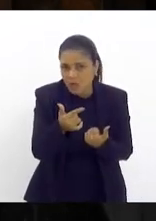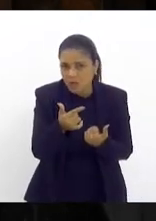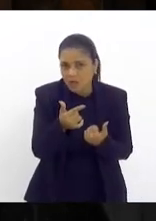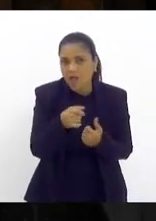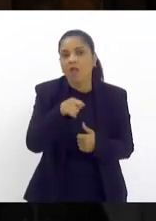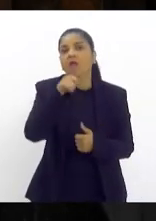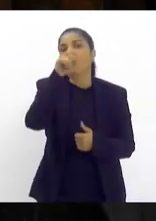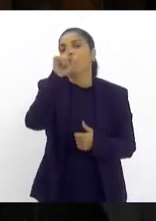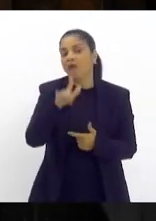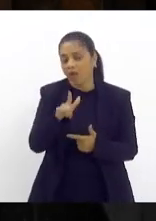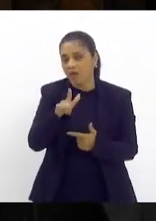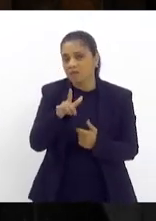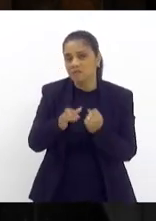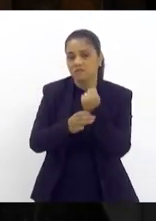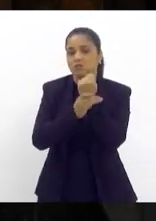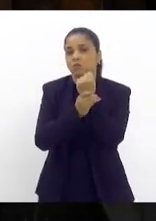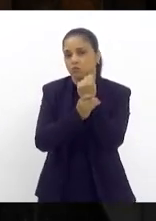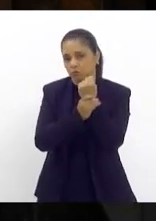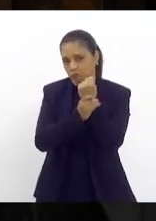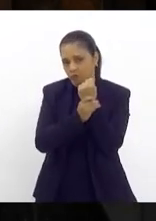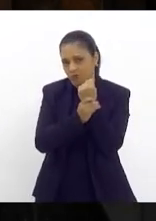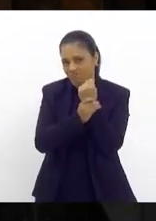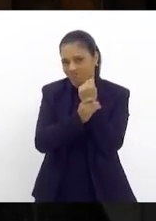estará seguro?